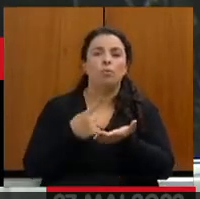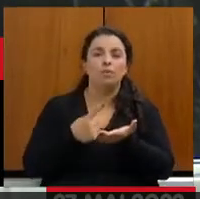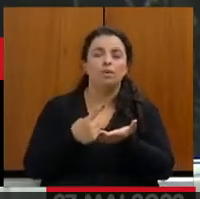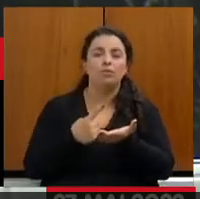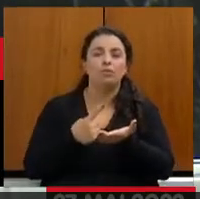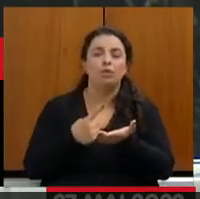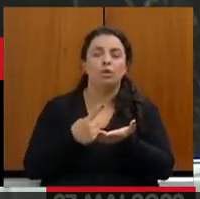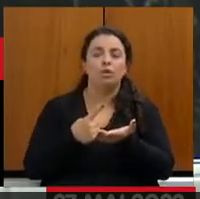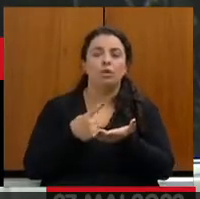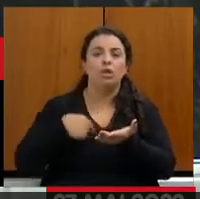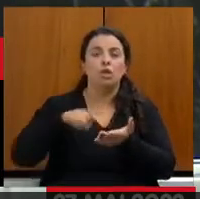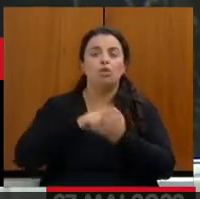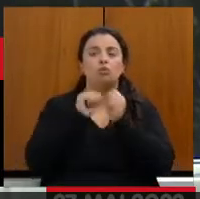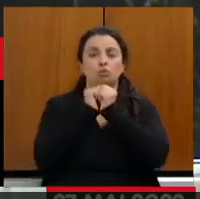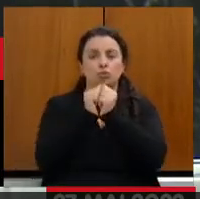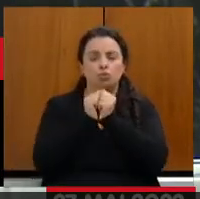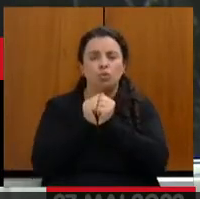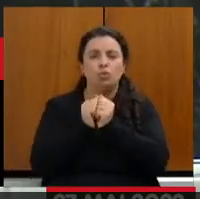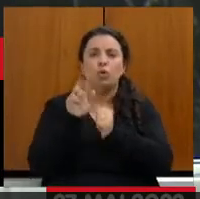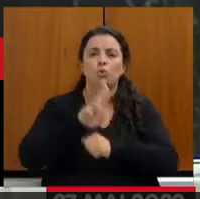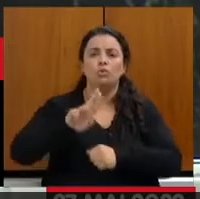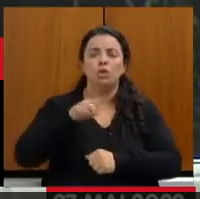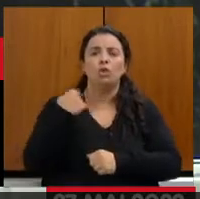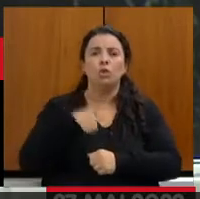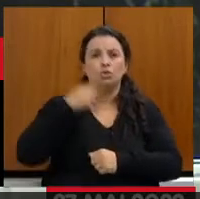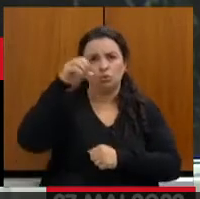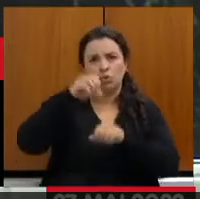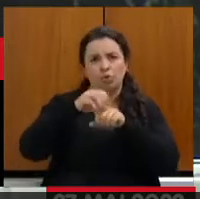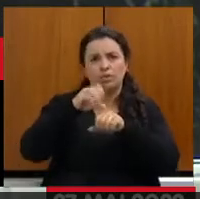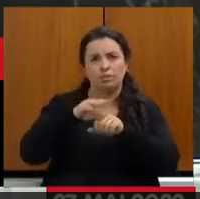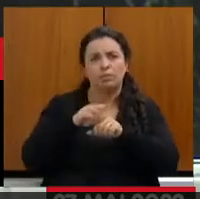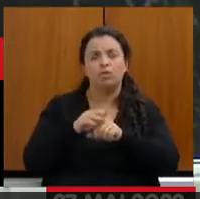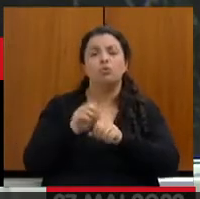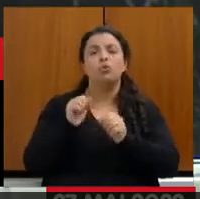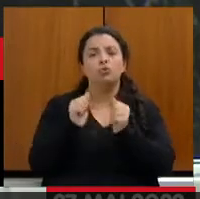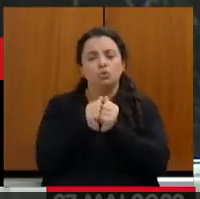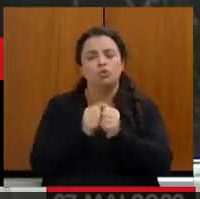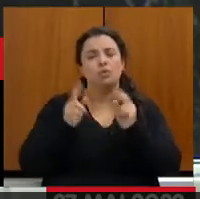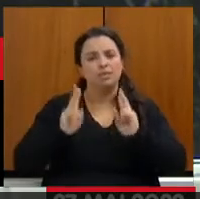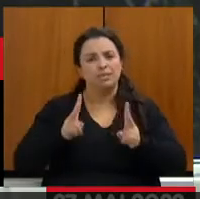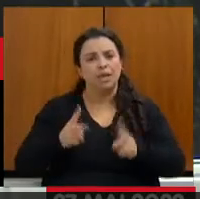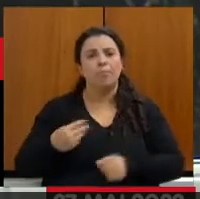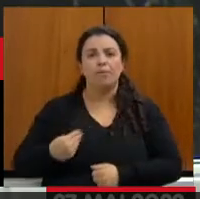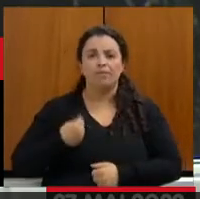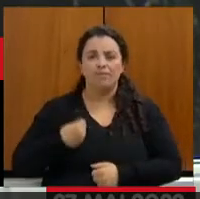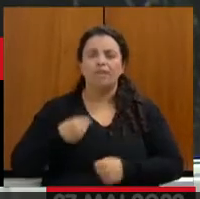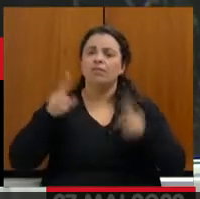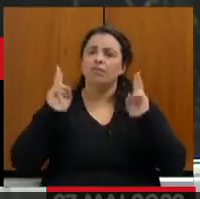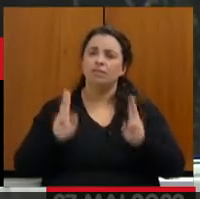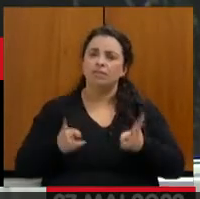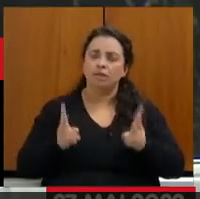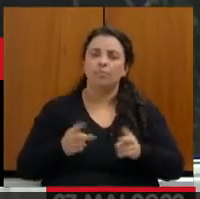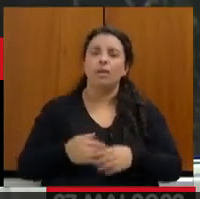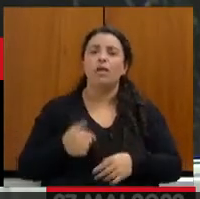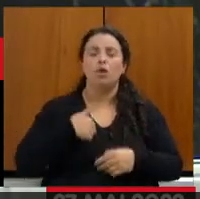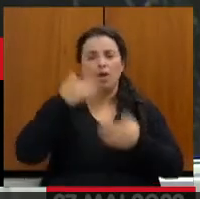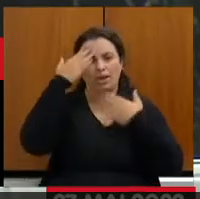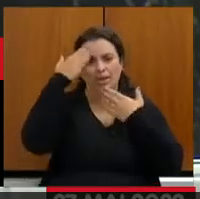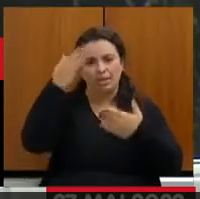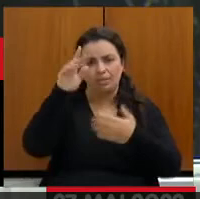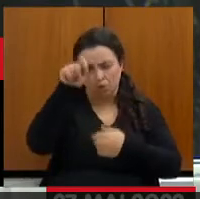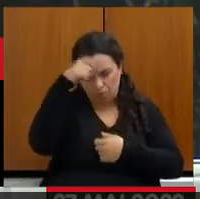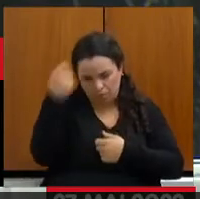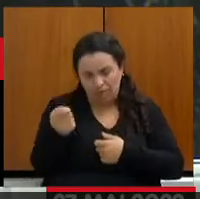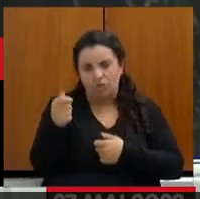Sempre Juntas sempre Mutante e sempre-vivas queria agradecer aqui e também fazer uma homenagem à minha mãe que